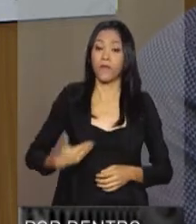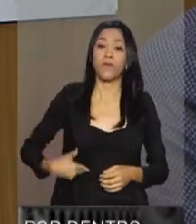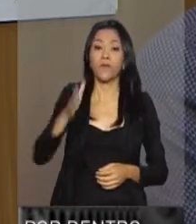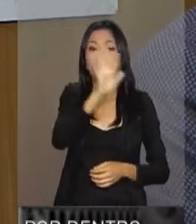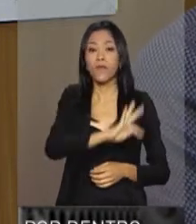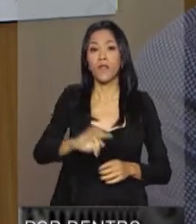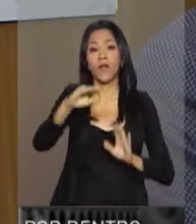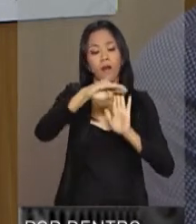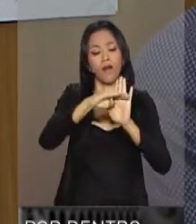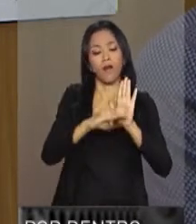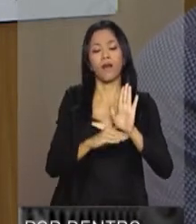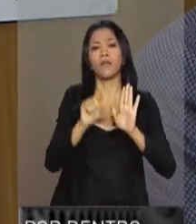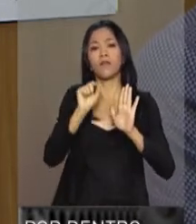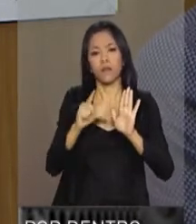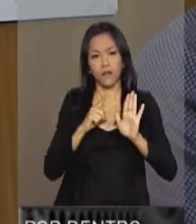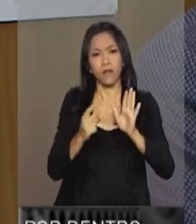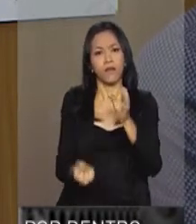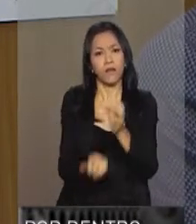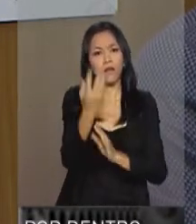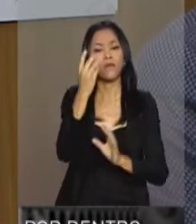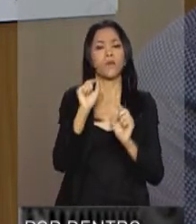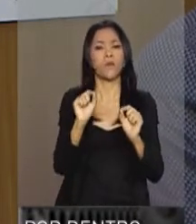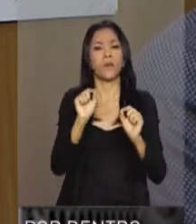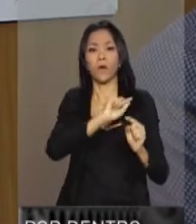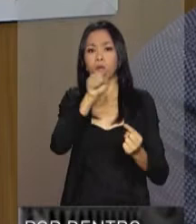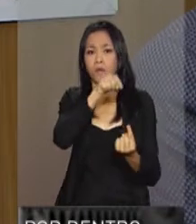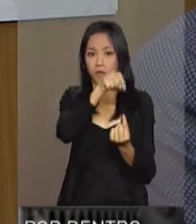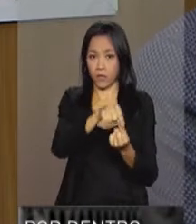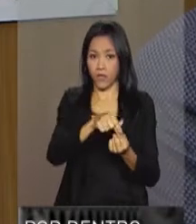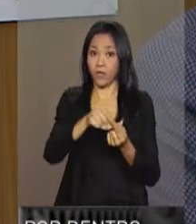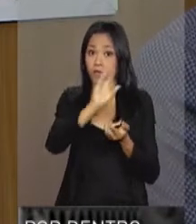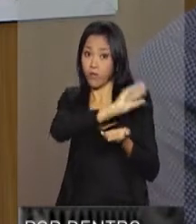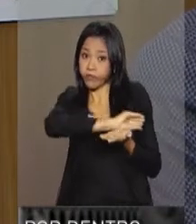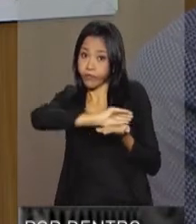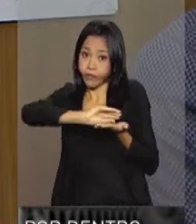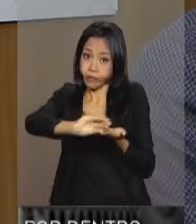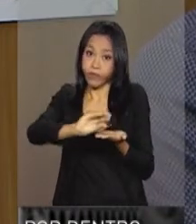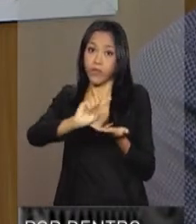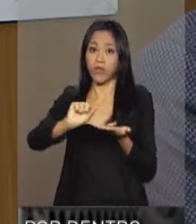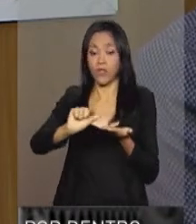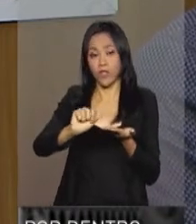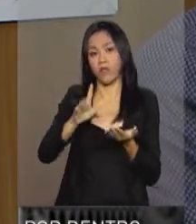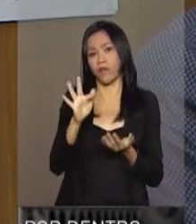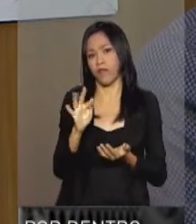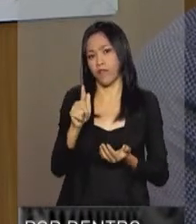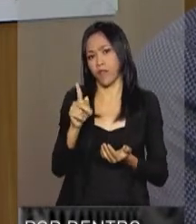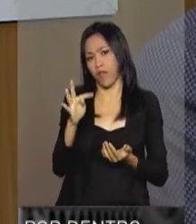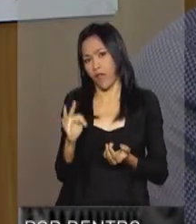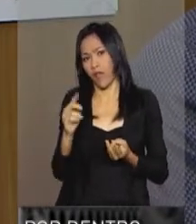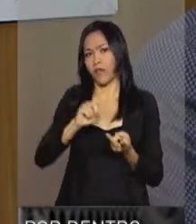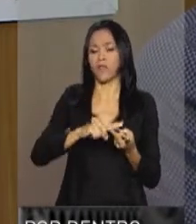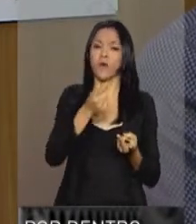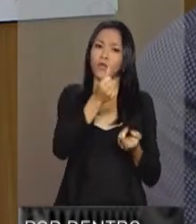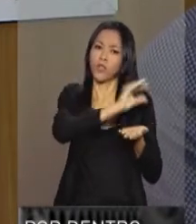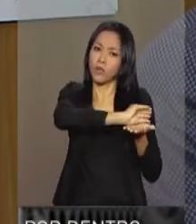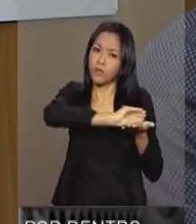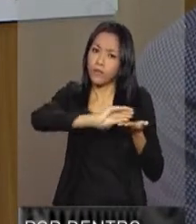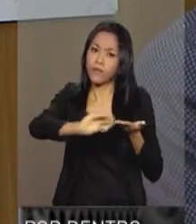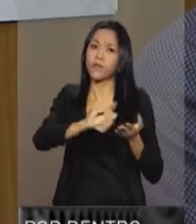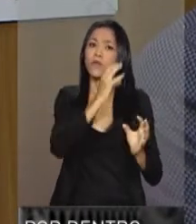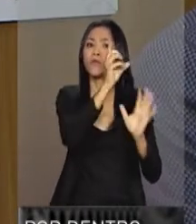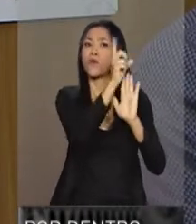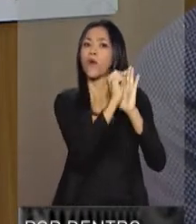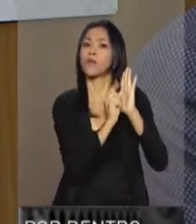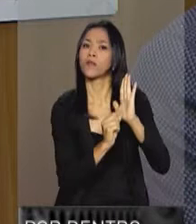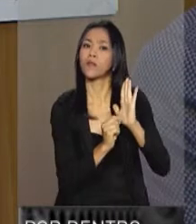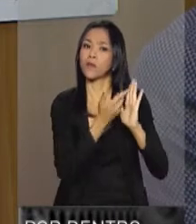possamos conceder conceber recursos seja oriunda do orçamento sejam oriundos do fgts para que os municípios não somente